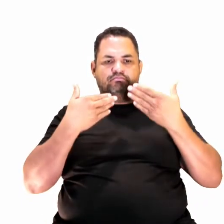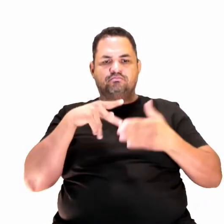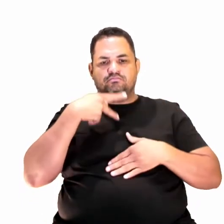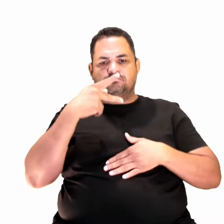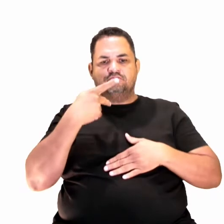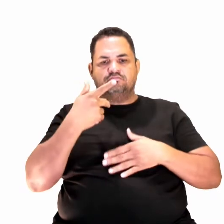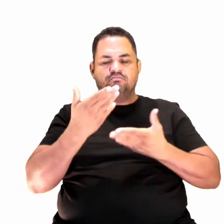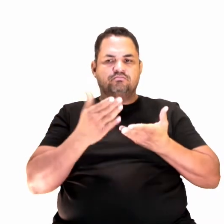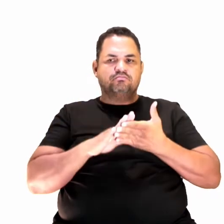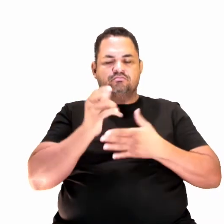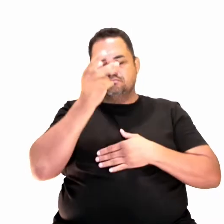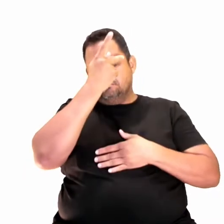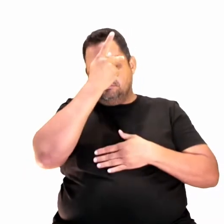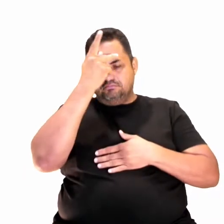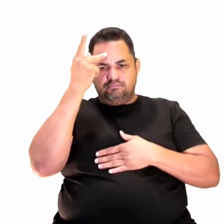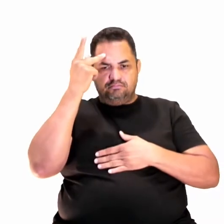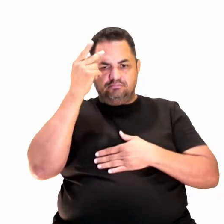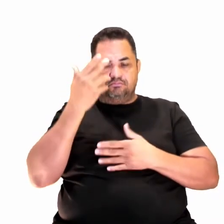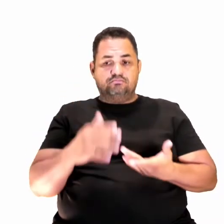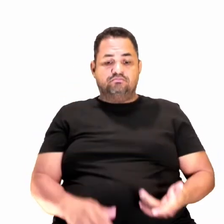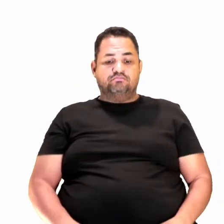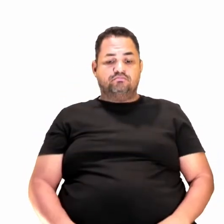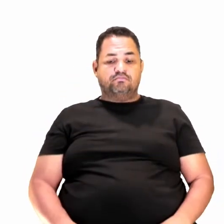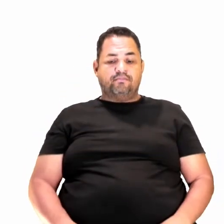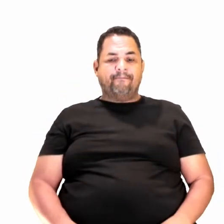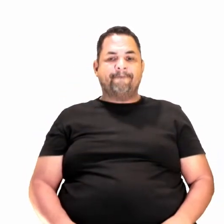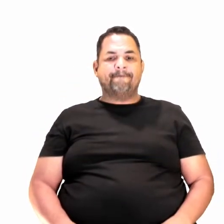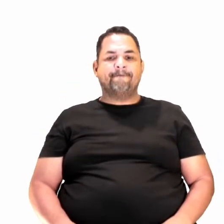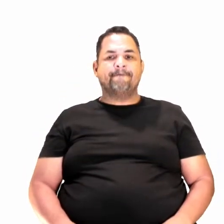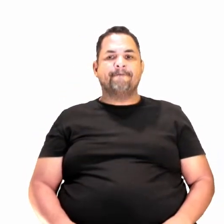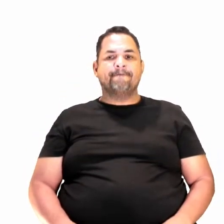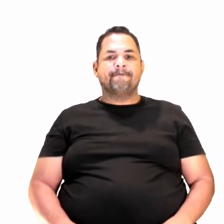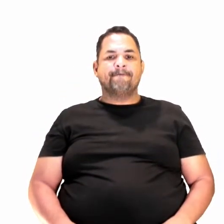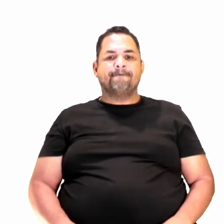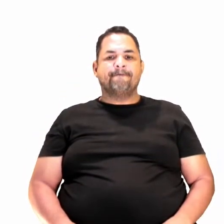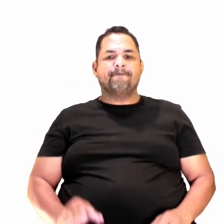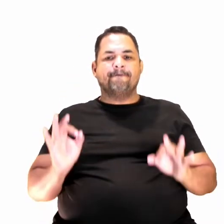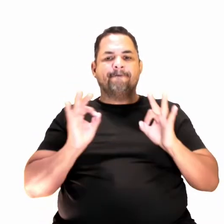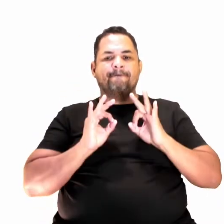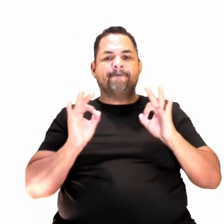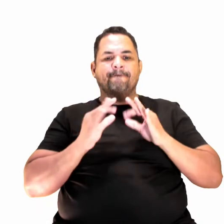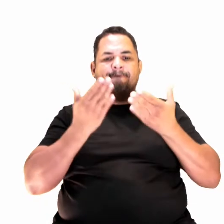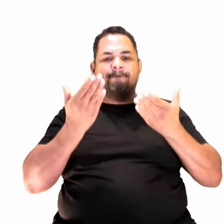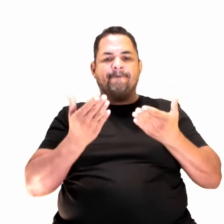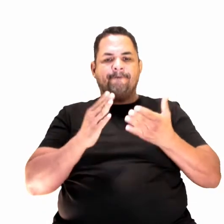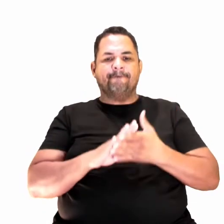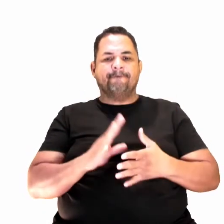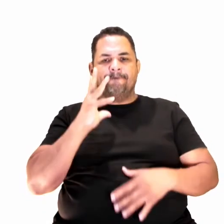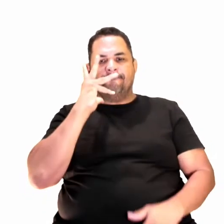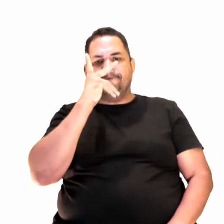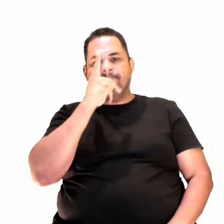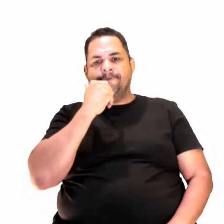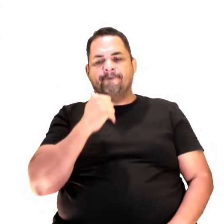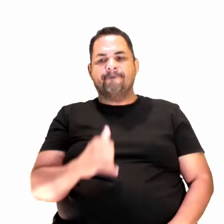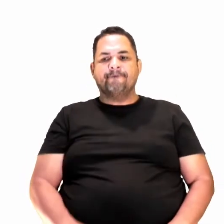posso chamar de glass, certo? Porque tá no plural aqui. E aí, glass,